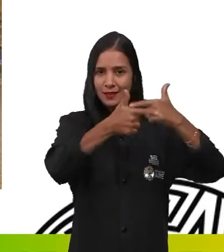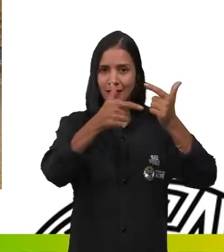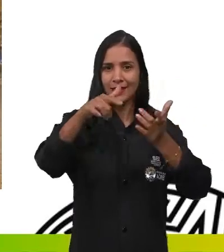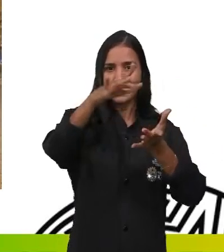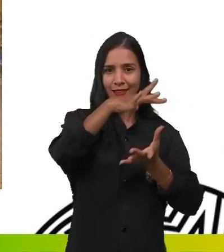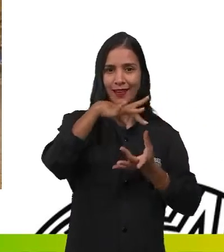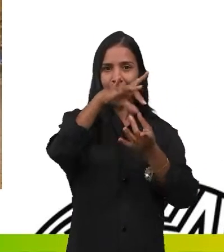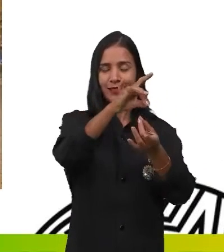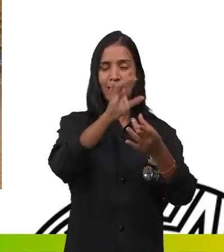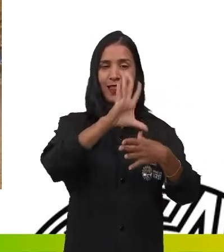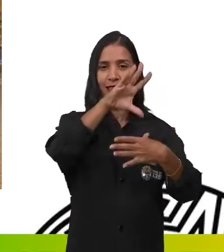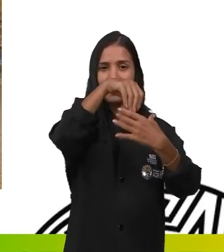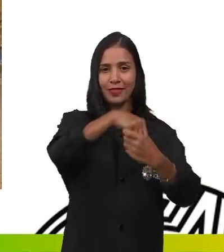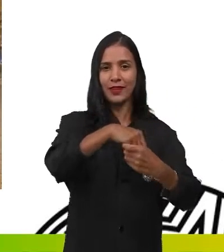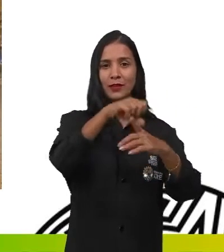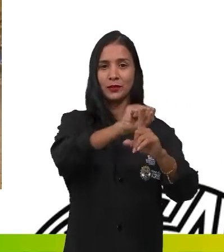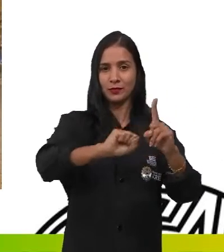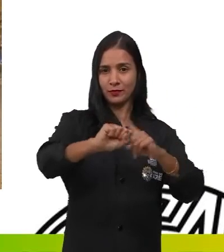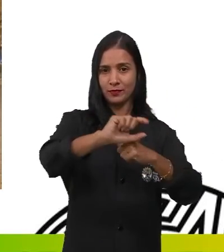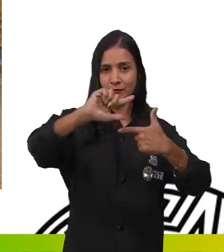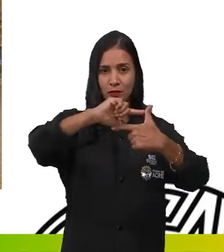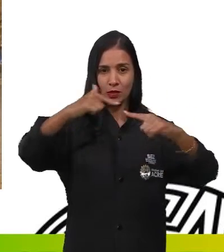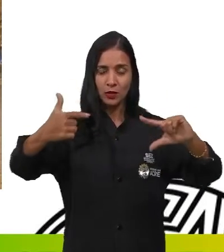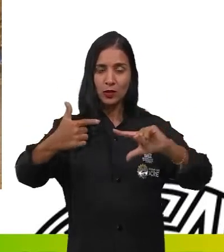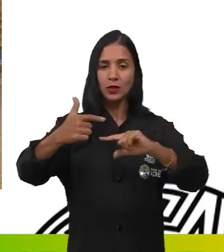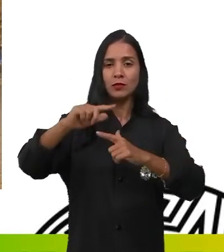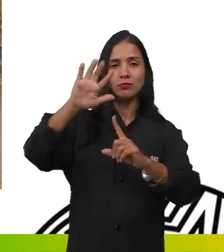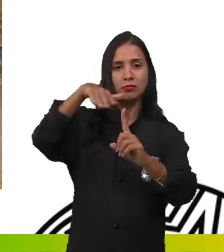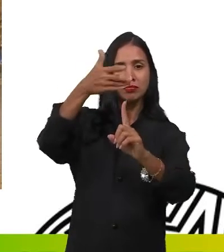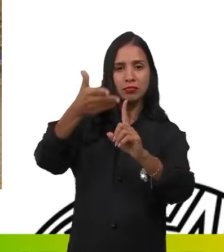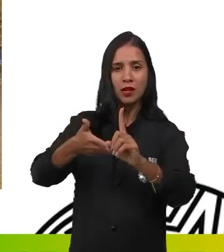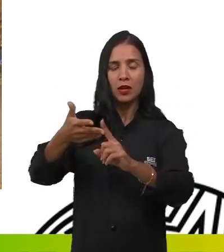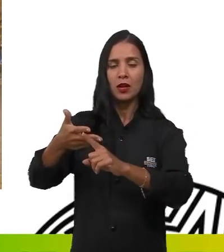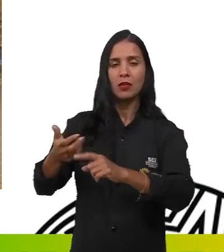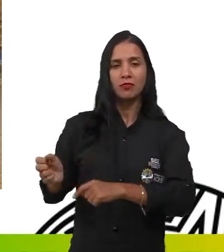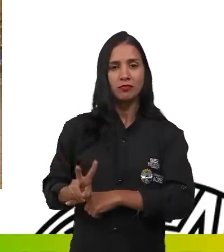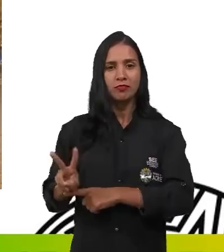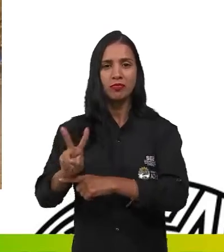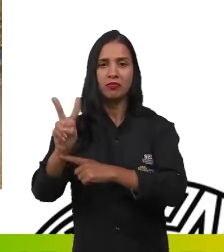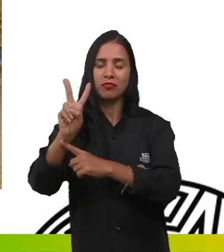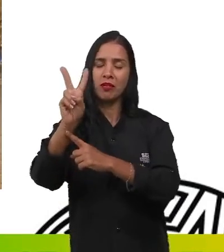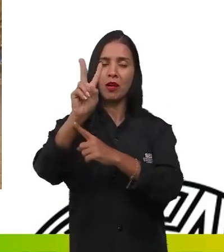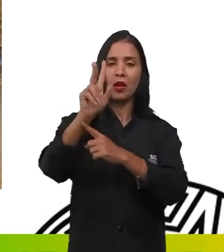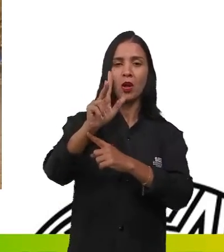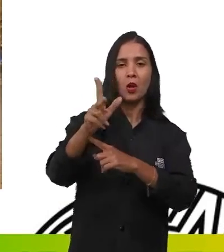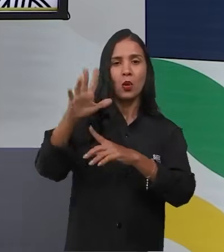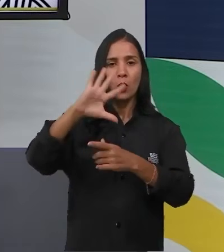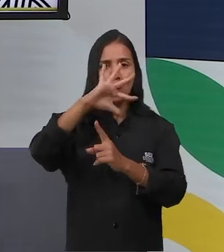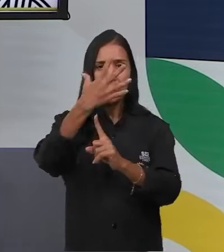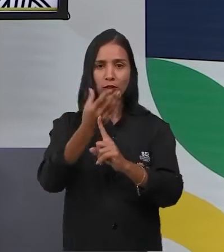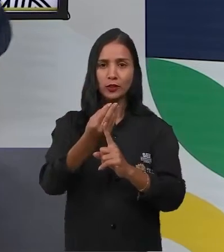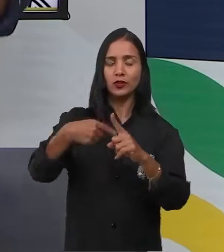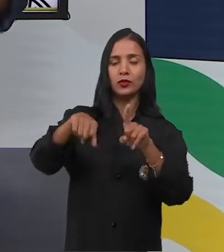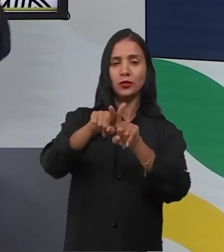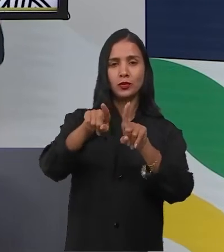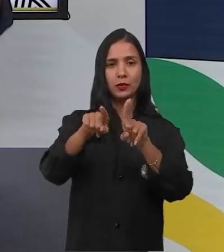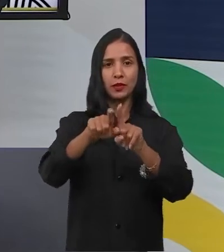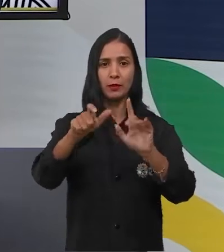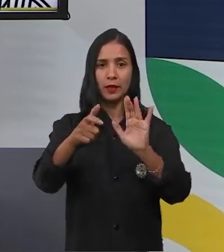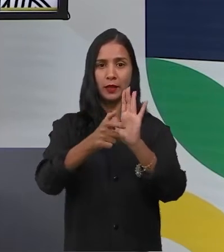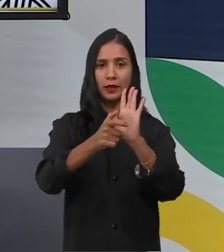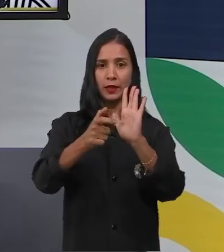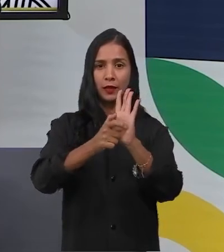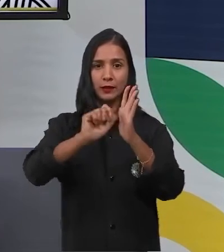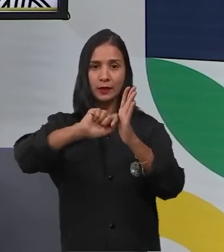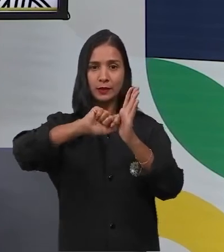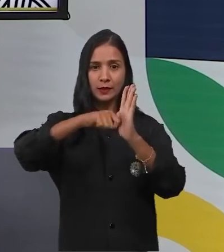contemporânea, reconhecendo o valor artístico e simbólico das expressões corporais indígenas. É o que eu falei.